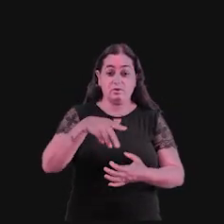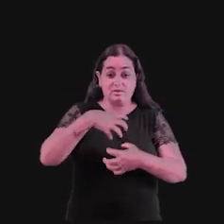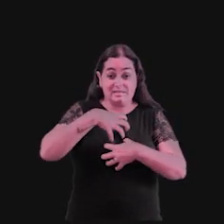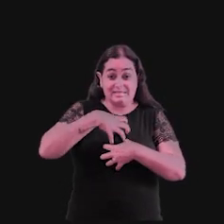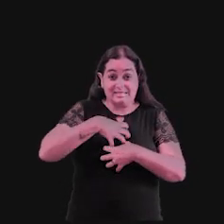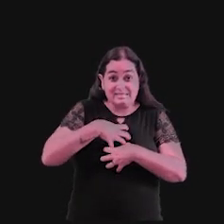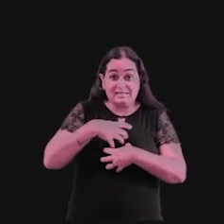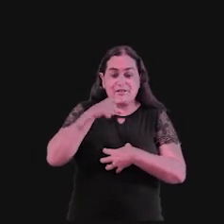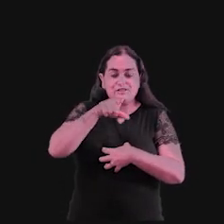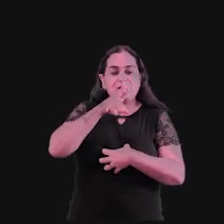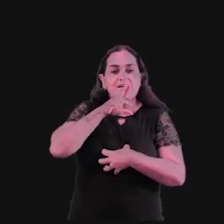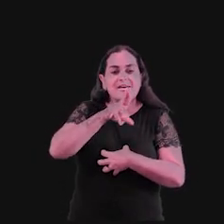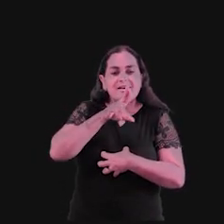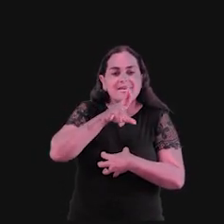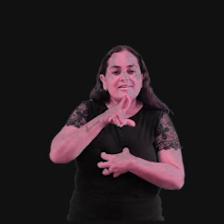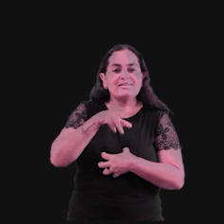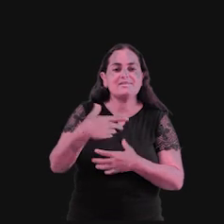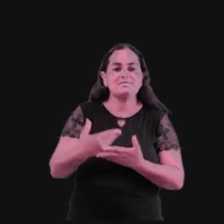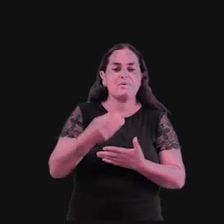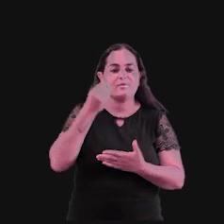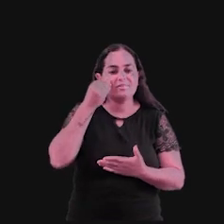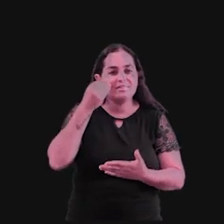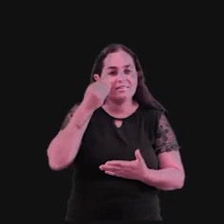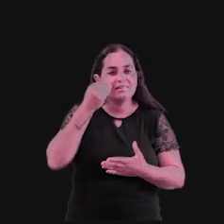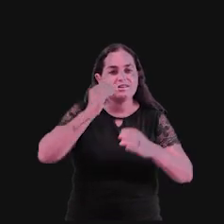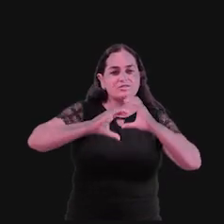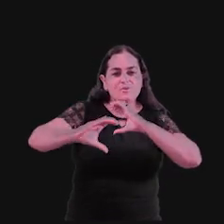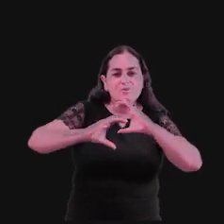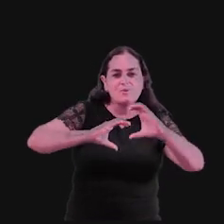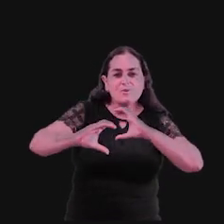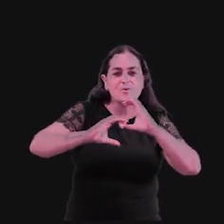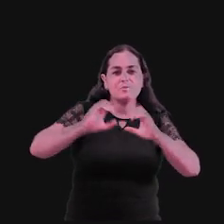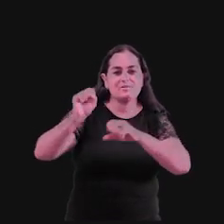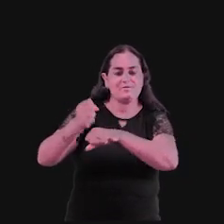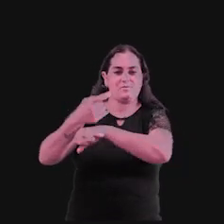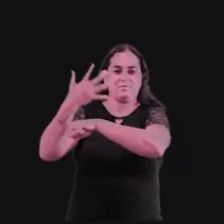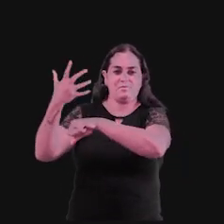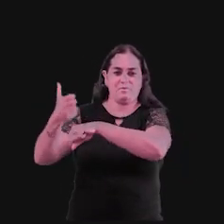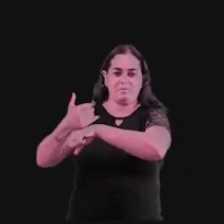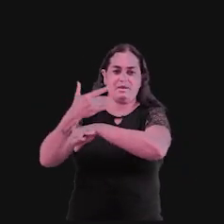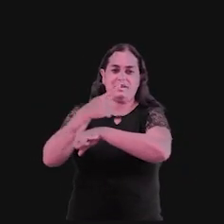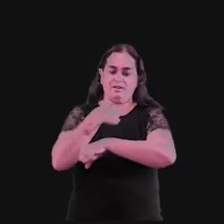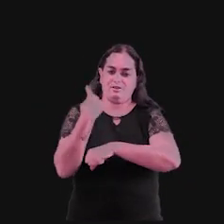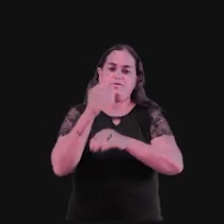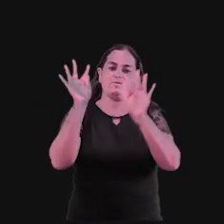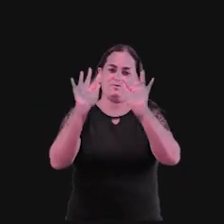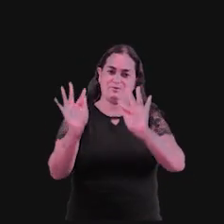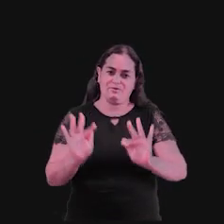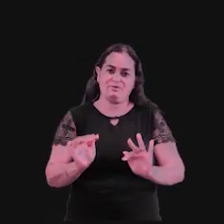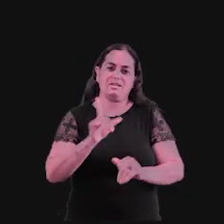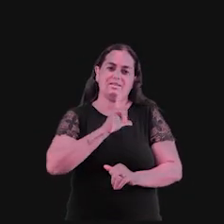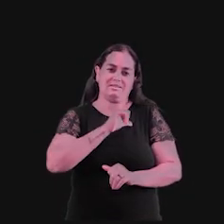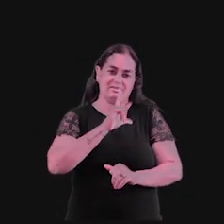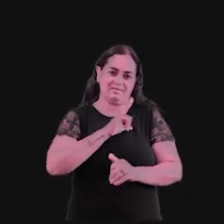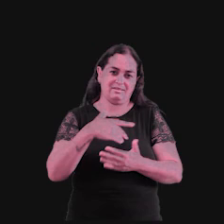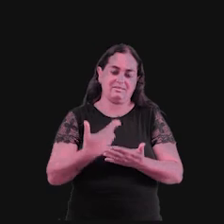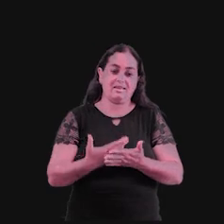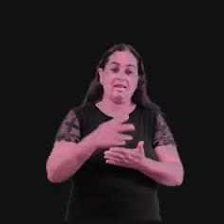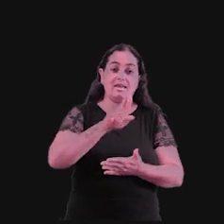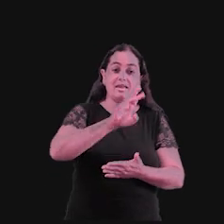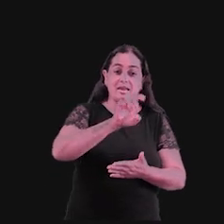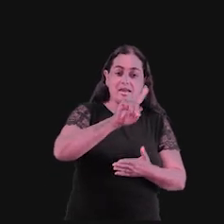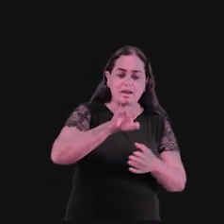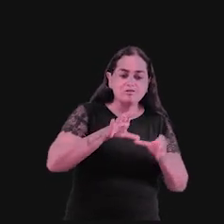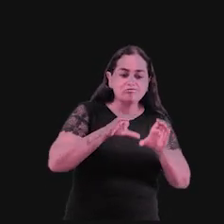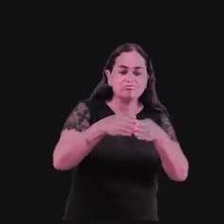Essa tentativa de comunicação pelo chat. A gente fica muito feliz de ter essa rede de colaboração e a